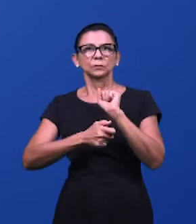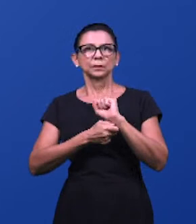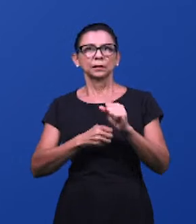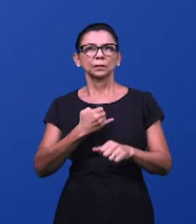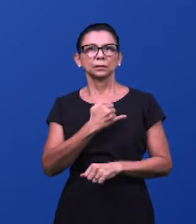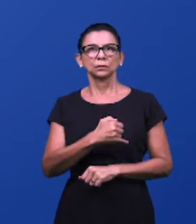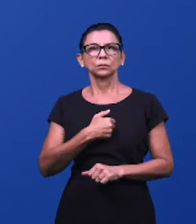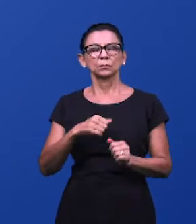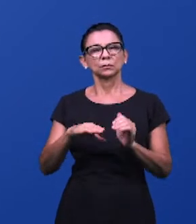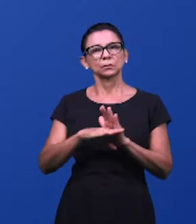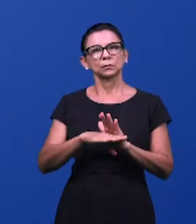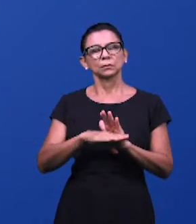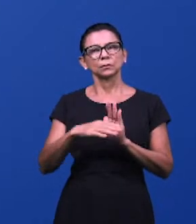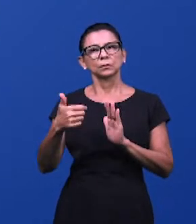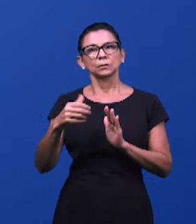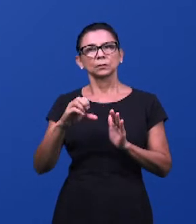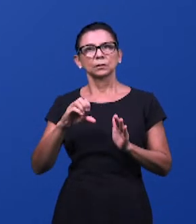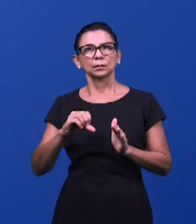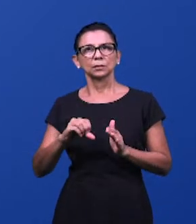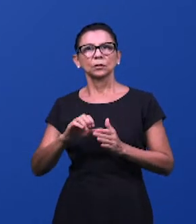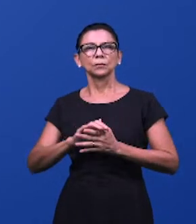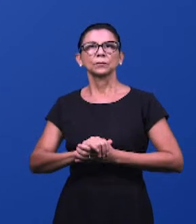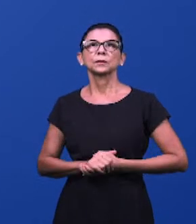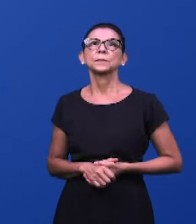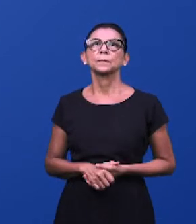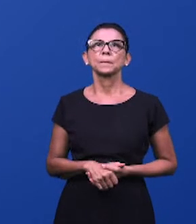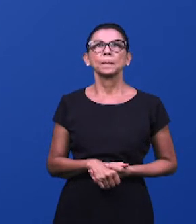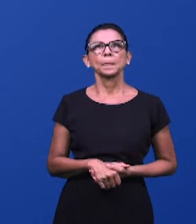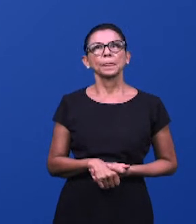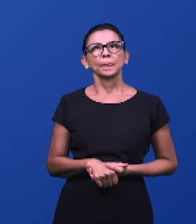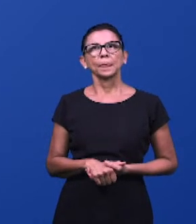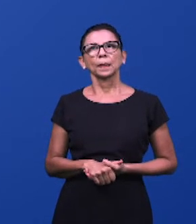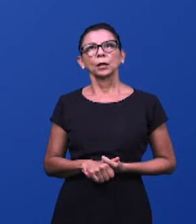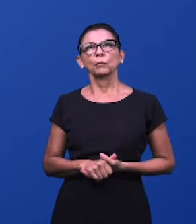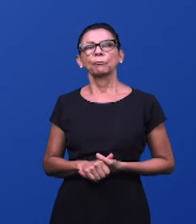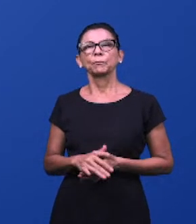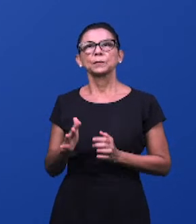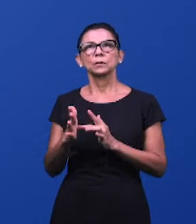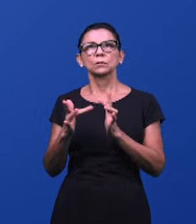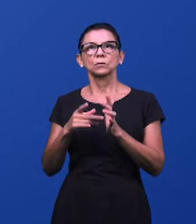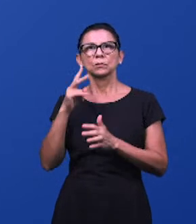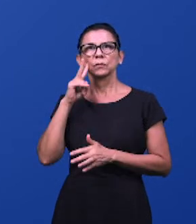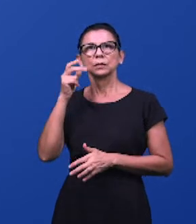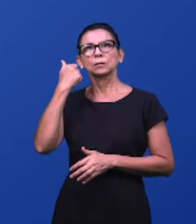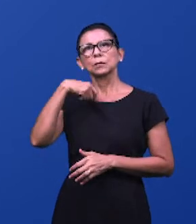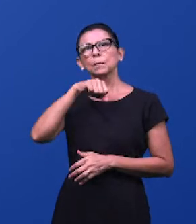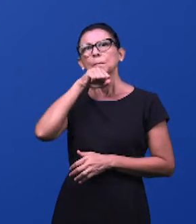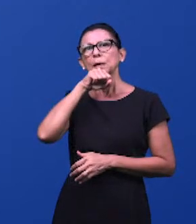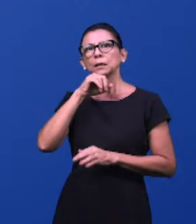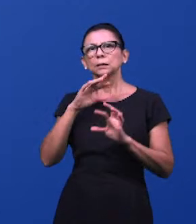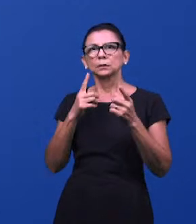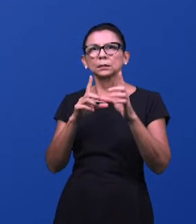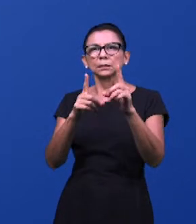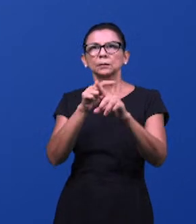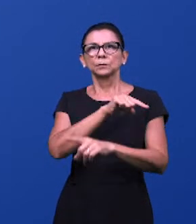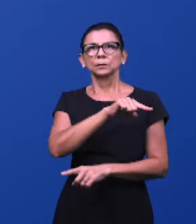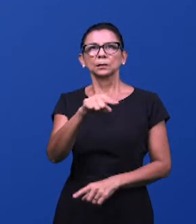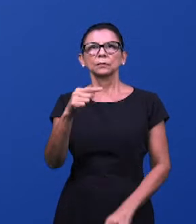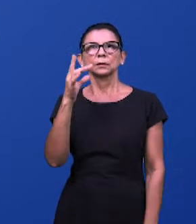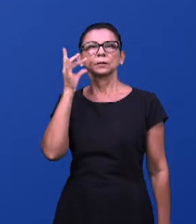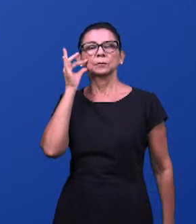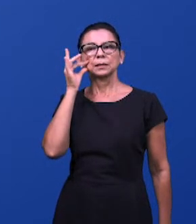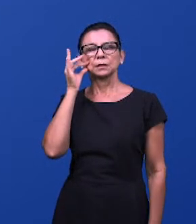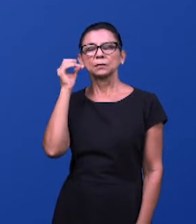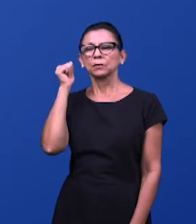e 27. Ora, Jesus, vendo ali sua mãe, e que o discípulo, a quem ele amava, estava presente, disse à sua mãe: mulher, eis aí o